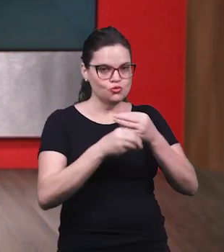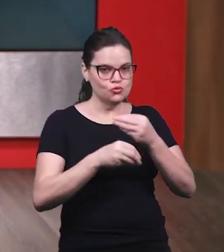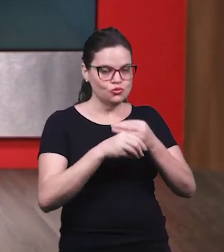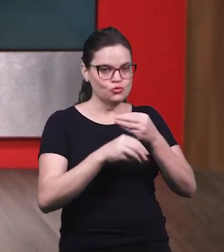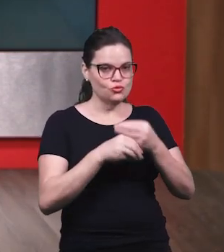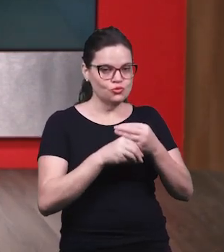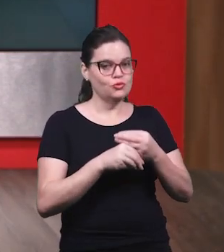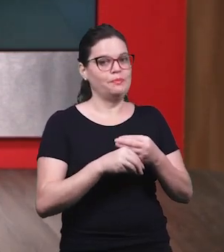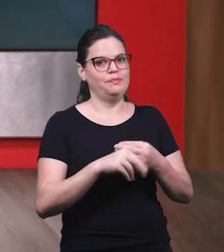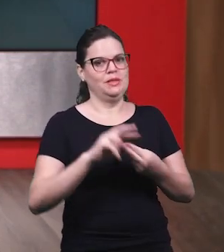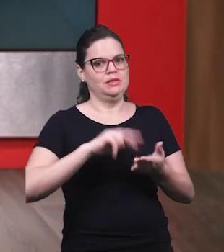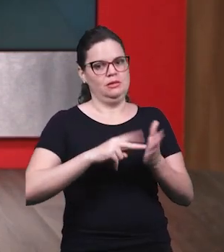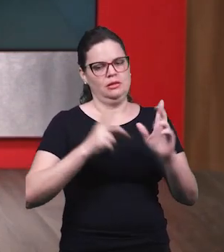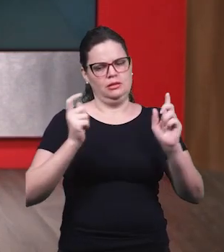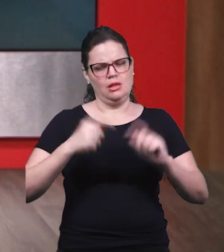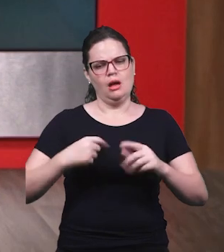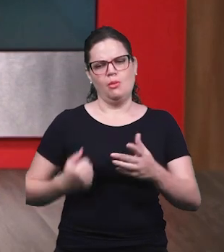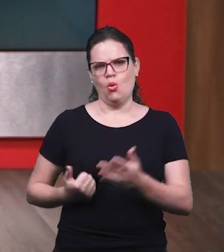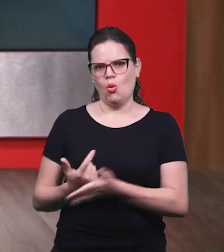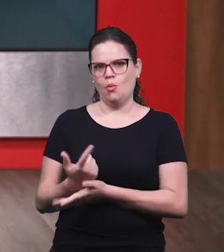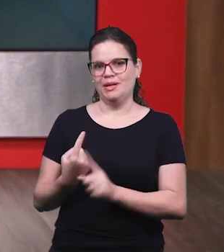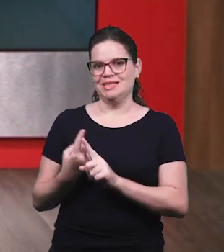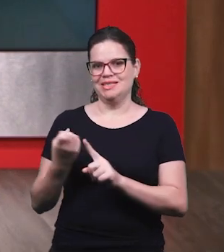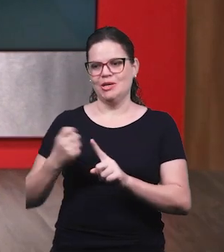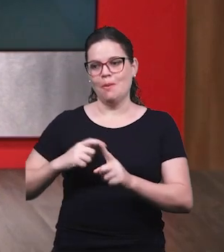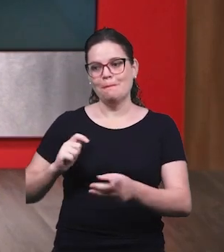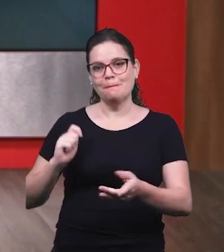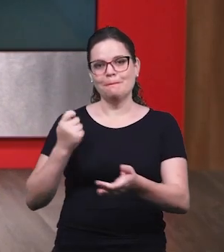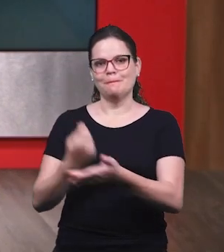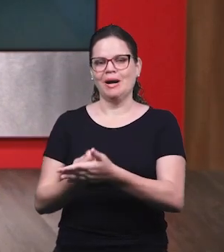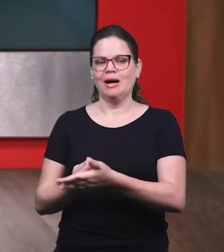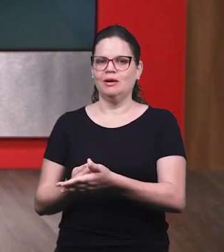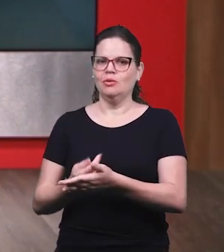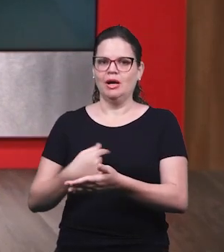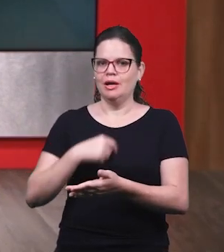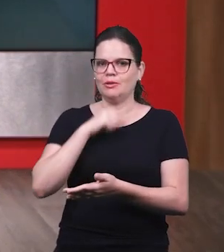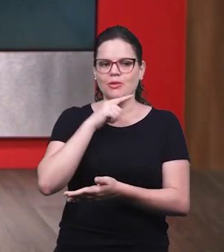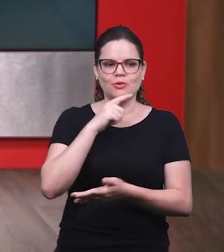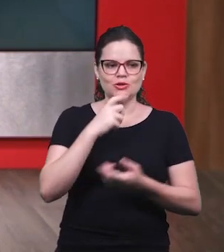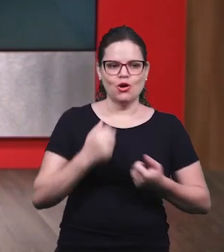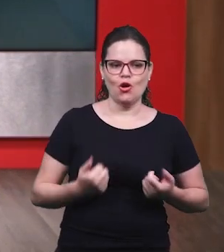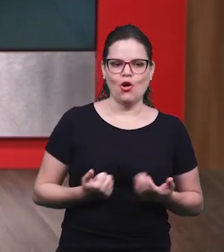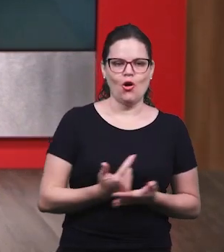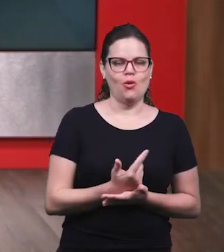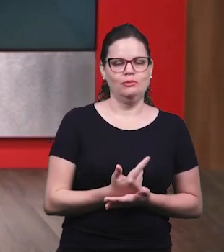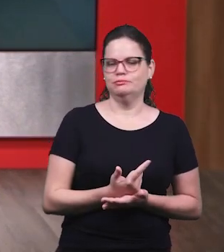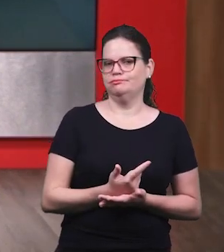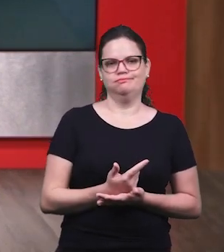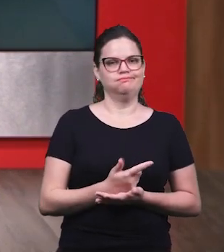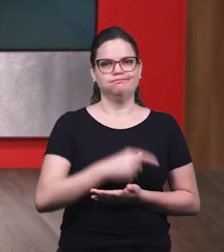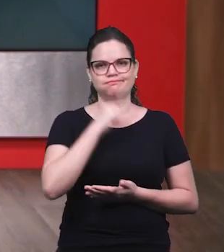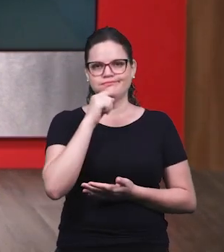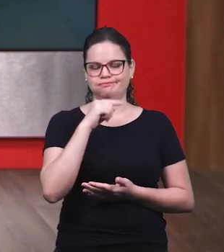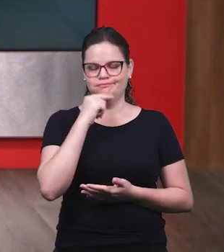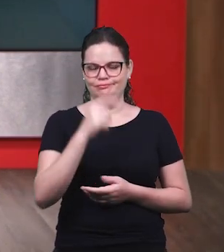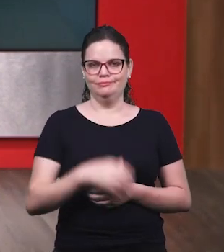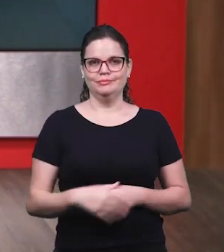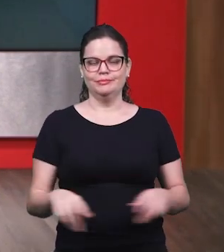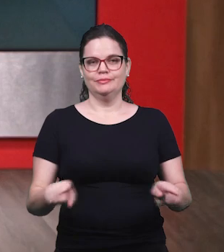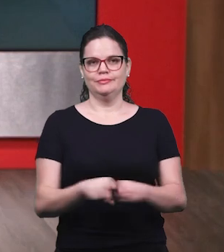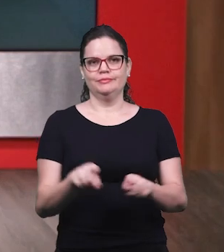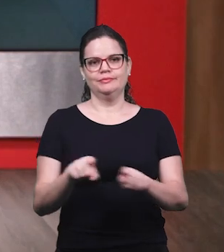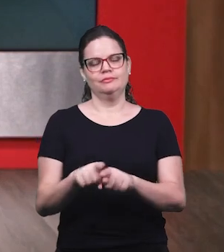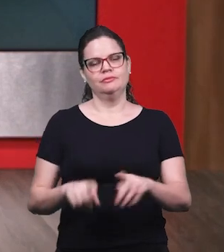você reduz o seu poder de compra. E ainda instruir sobre